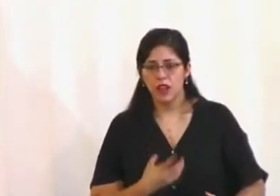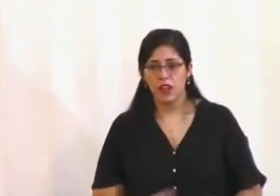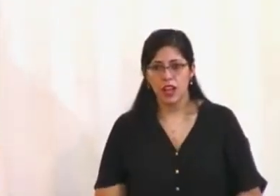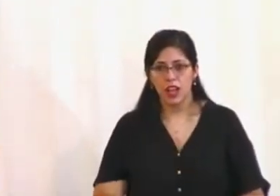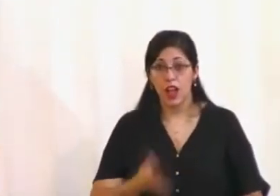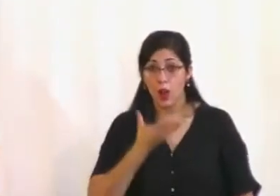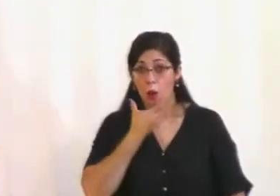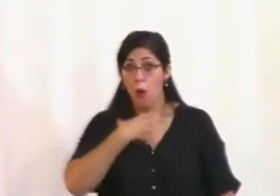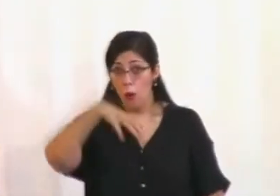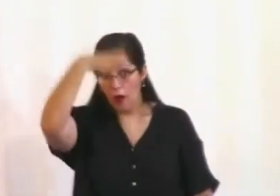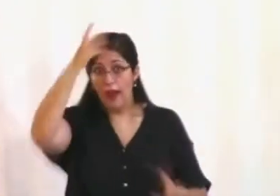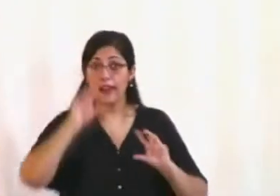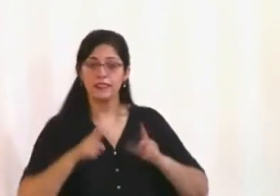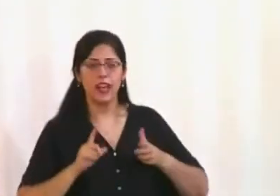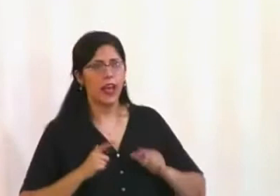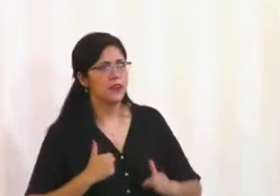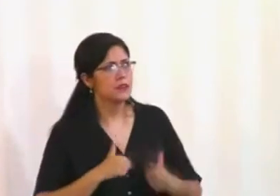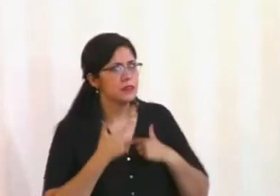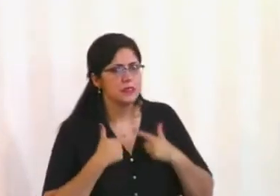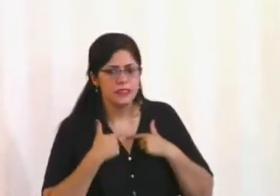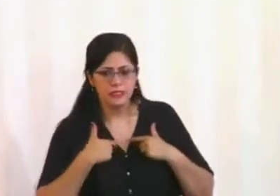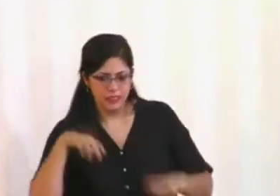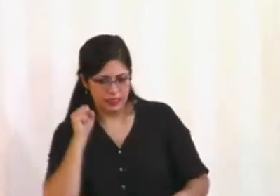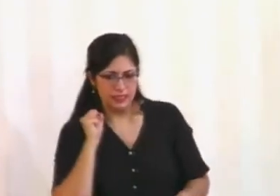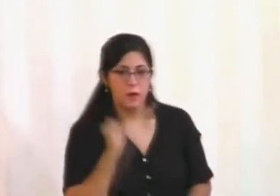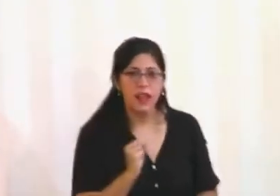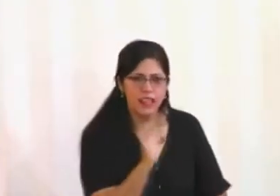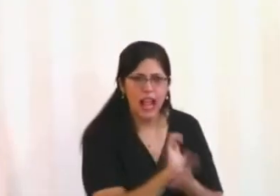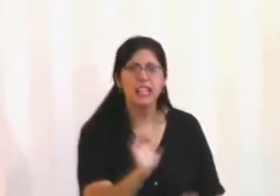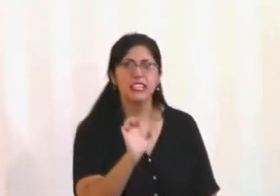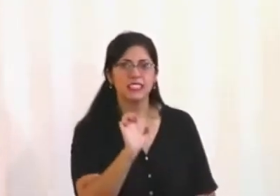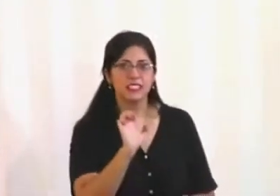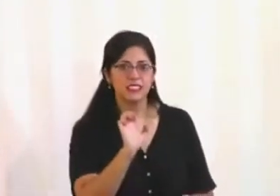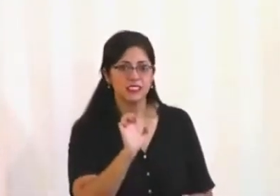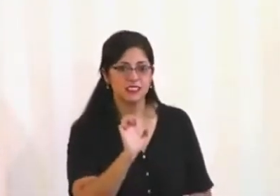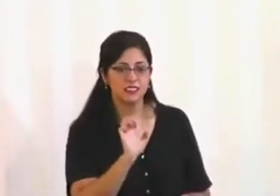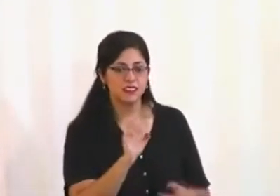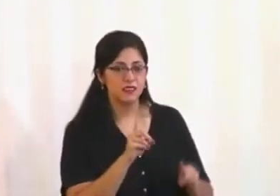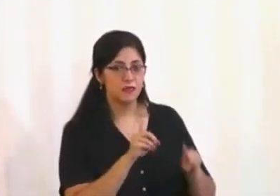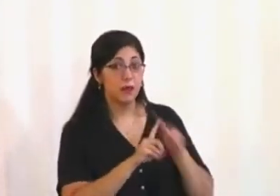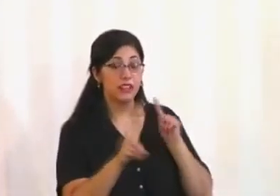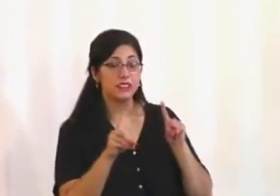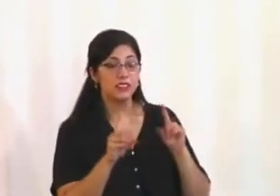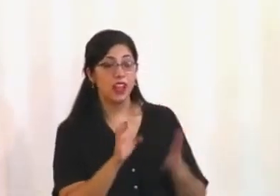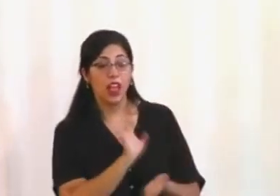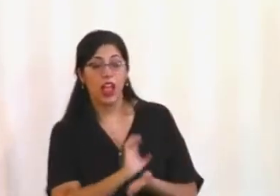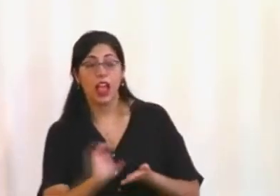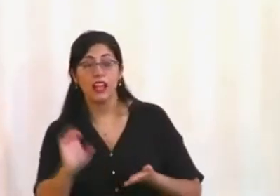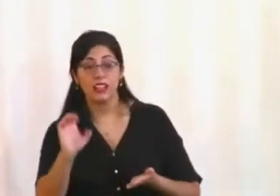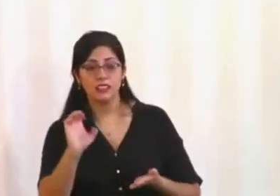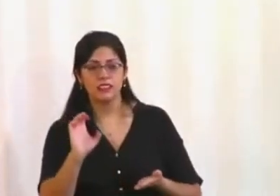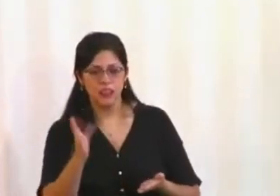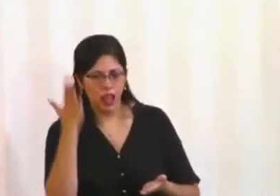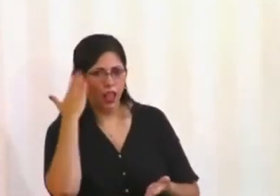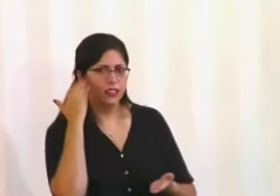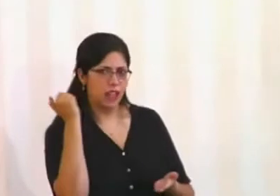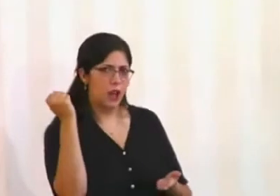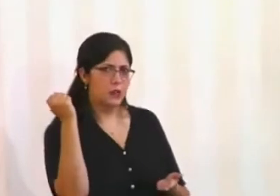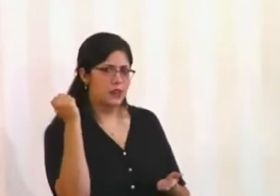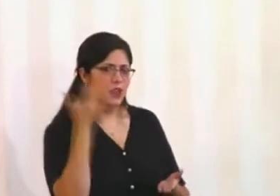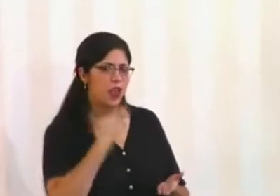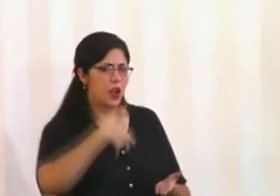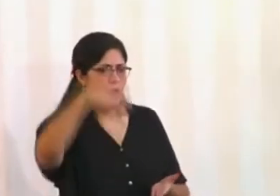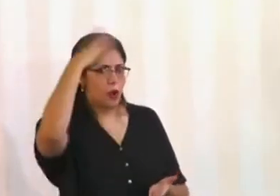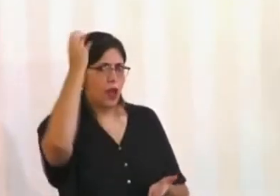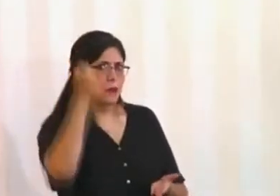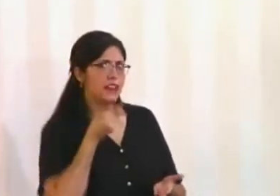Elias. Interessante que, se você soubesse que alguém quisesse te matar, você iria ao encontro dele. Porém, quando Obadias encontrou Elias, Elias